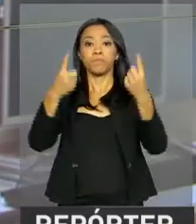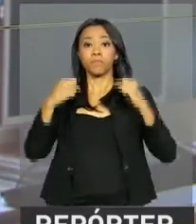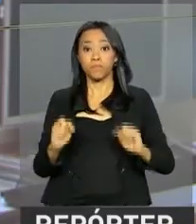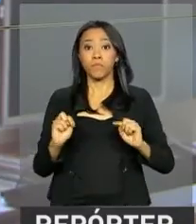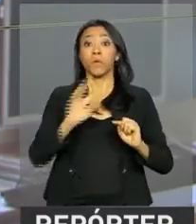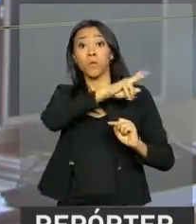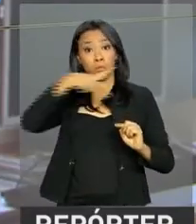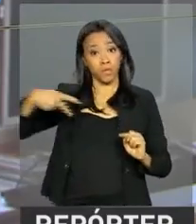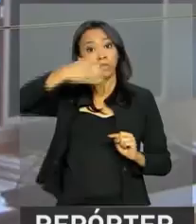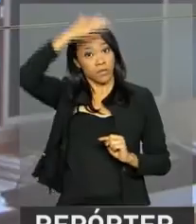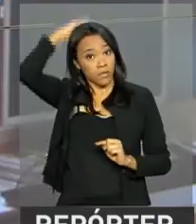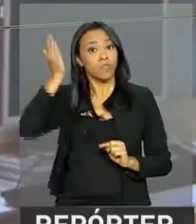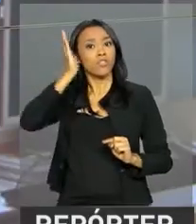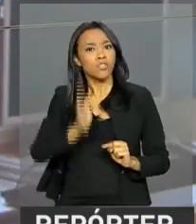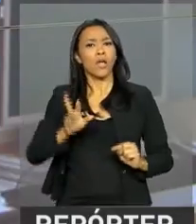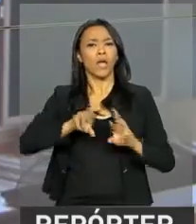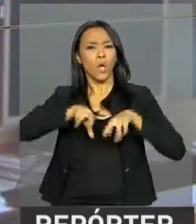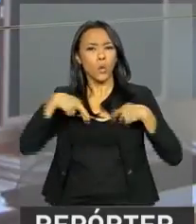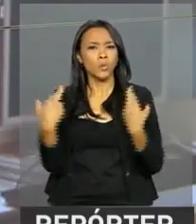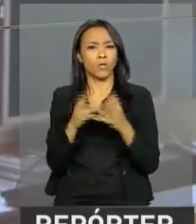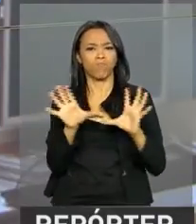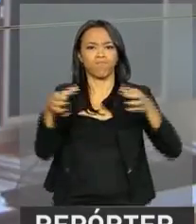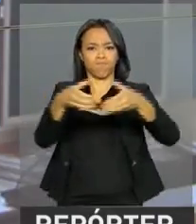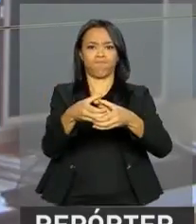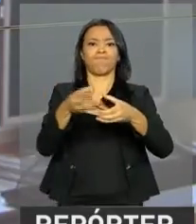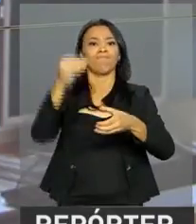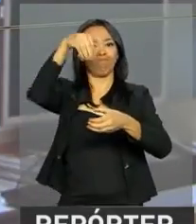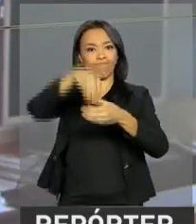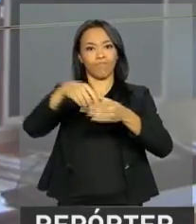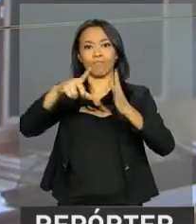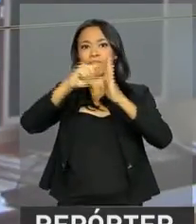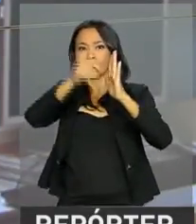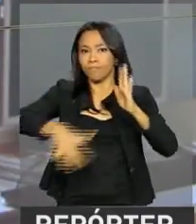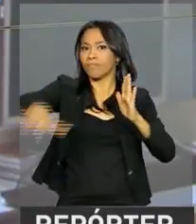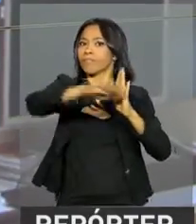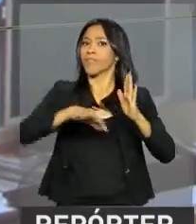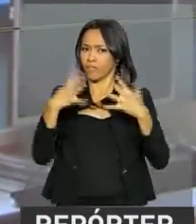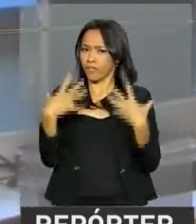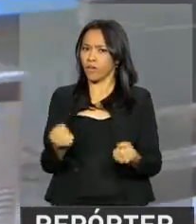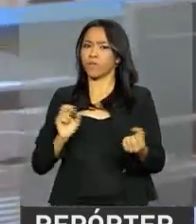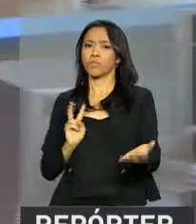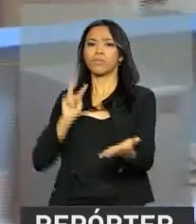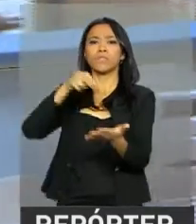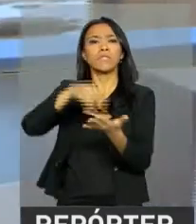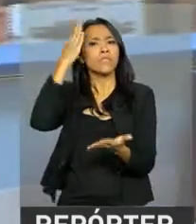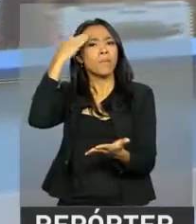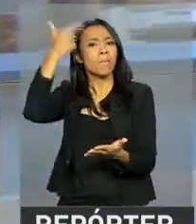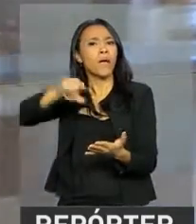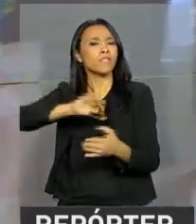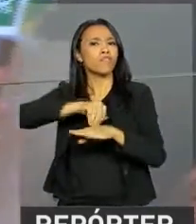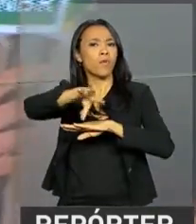presidente temer está reunido com o núcleo institucional do governo no palácio do planalto e é pra lá que vamos ao vivo saber as informações